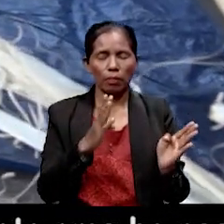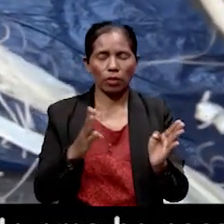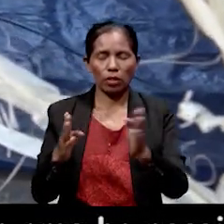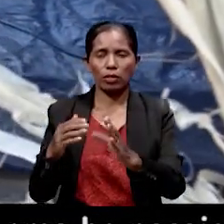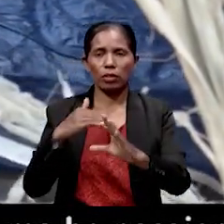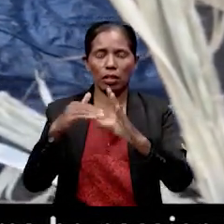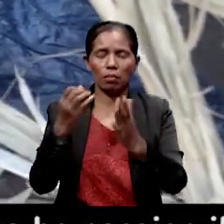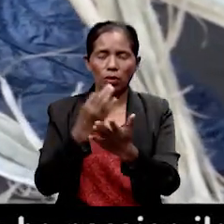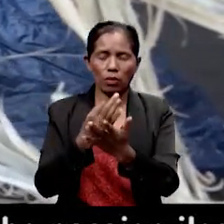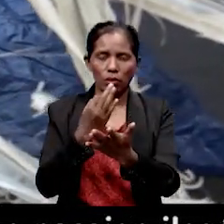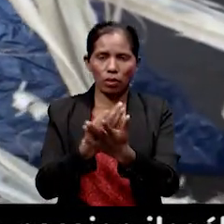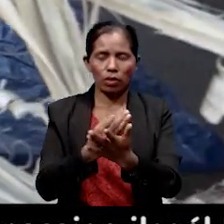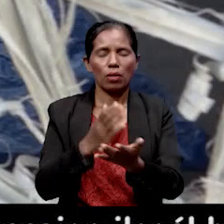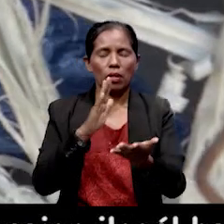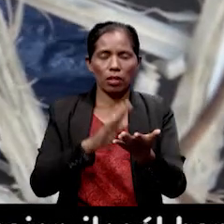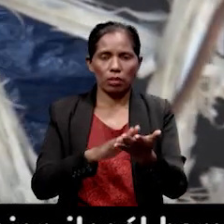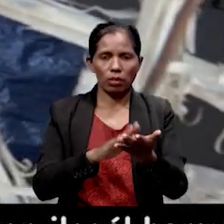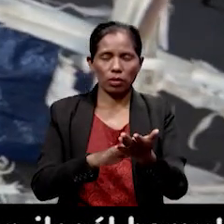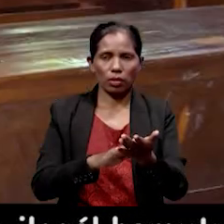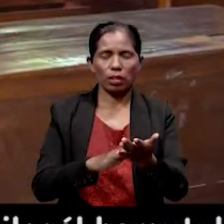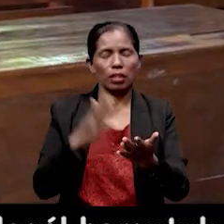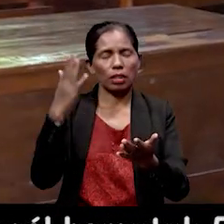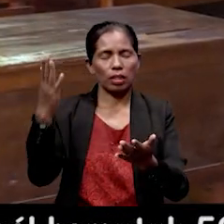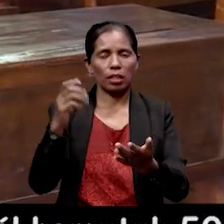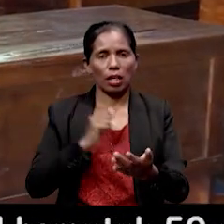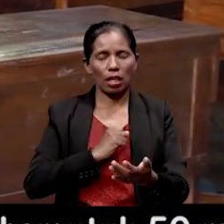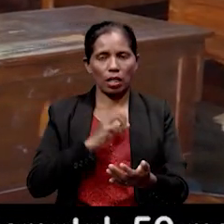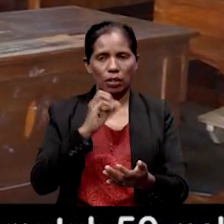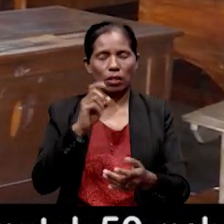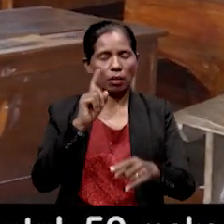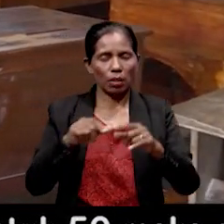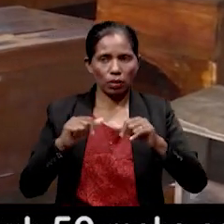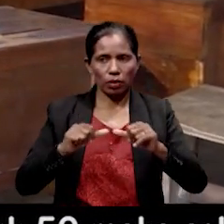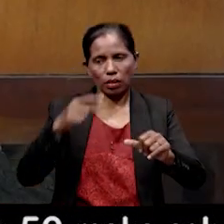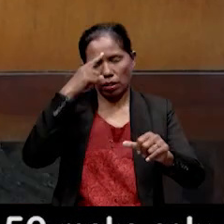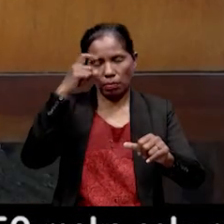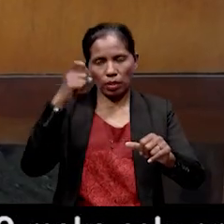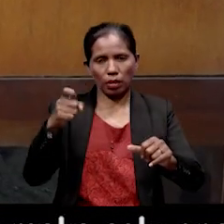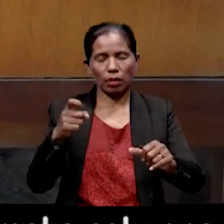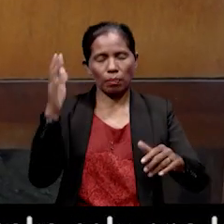ba konta bankaria no eskola preskolar ida iha ainaru labele lao tamba iha hela